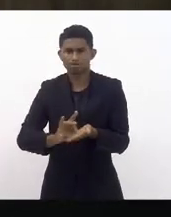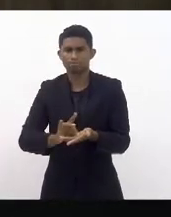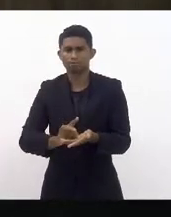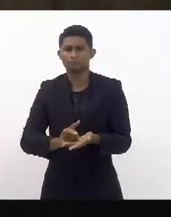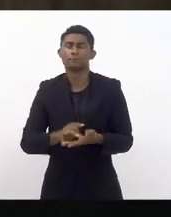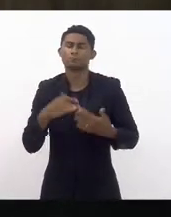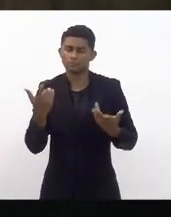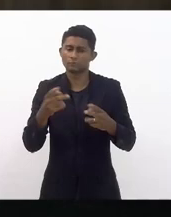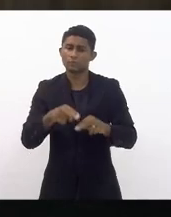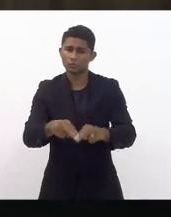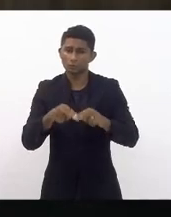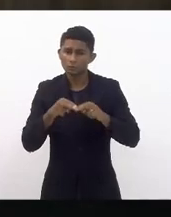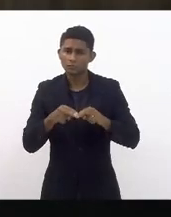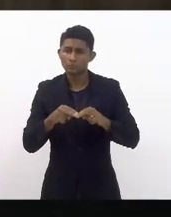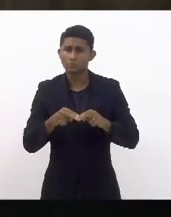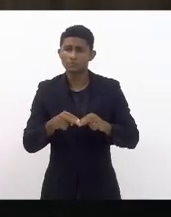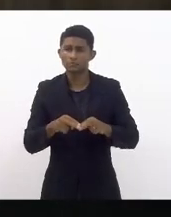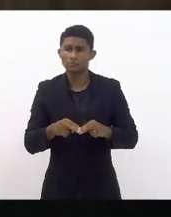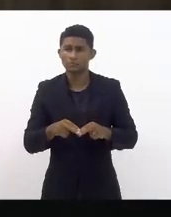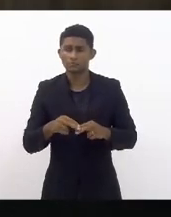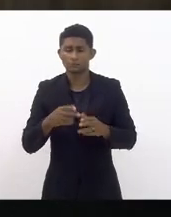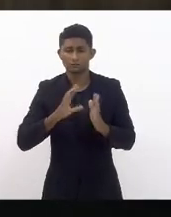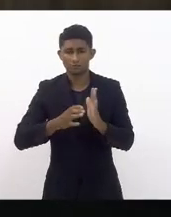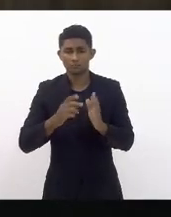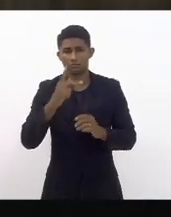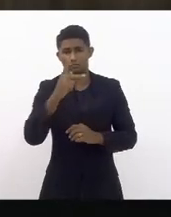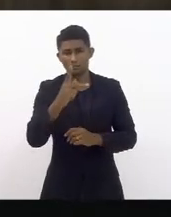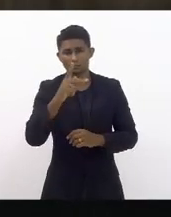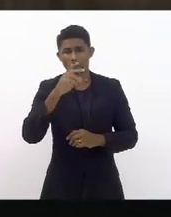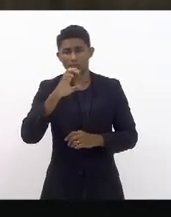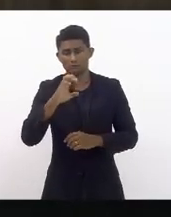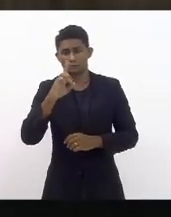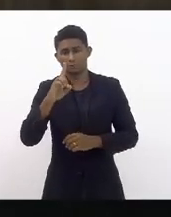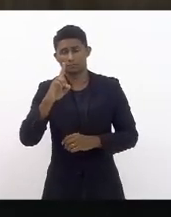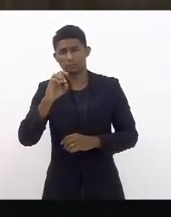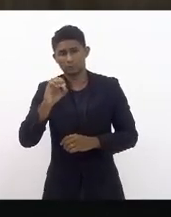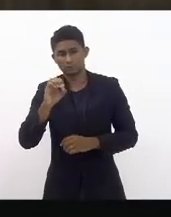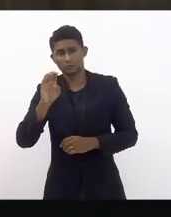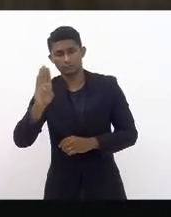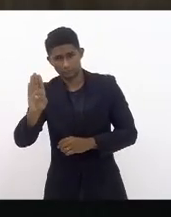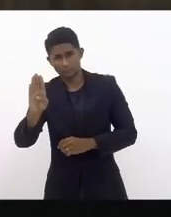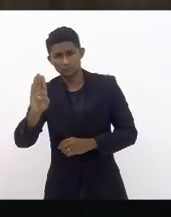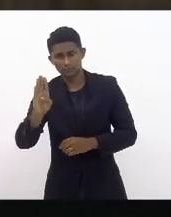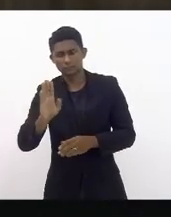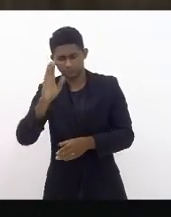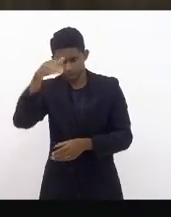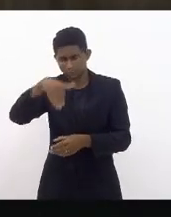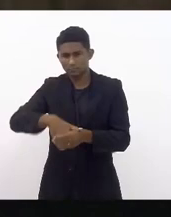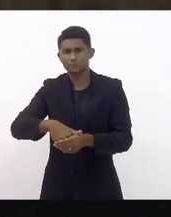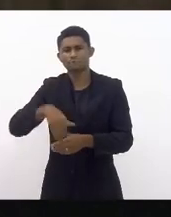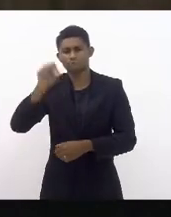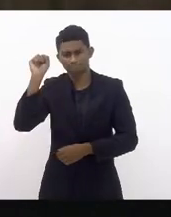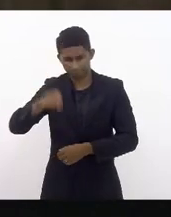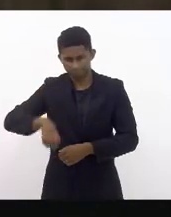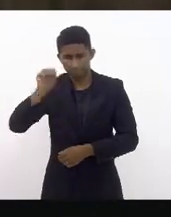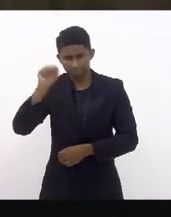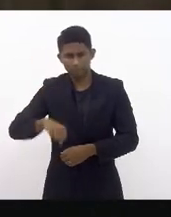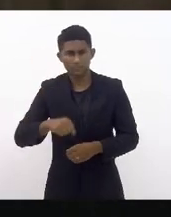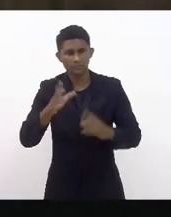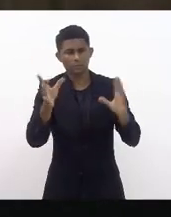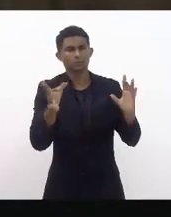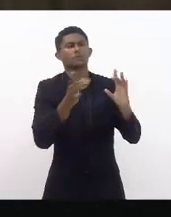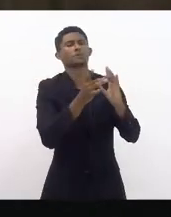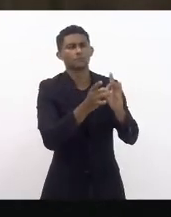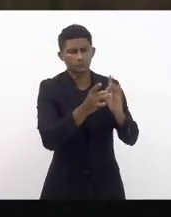E é por isso, presidente, que o PCdoB encaminha o voto sim pela